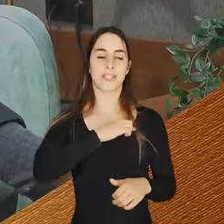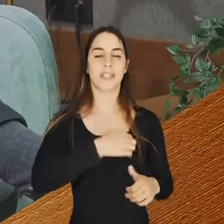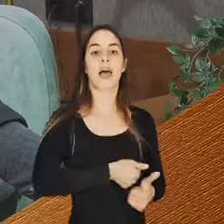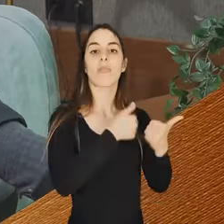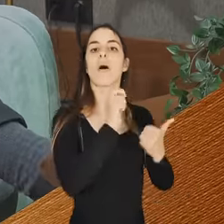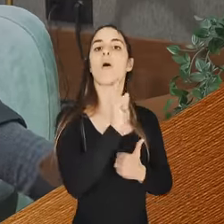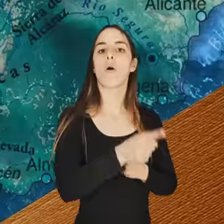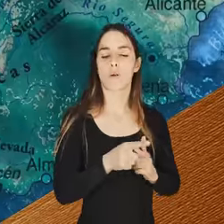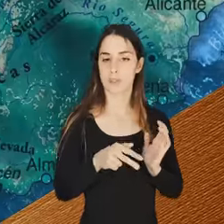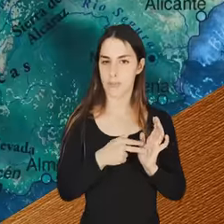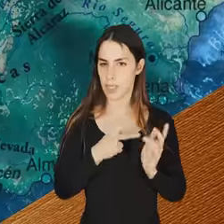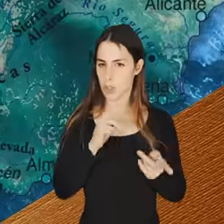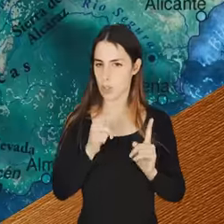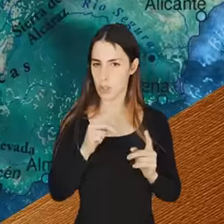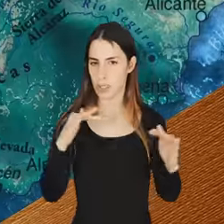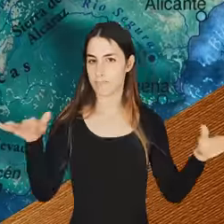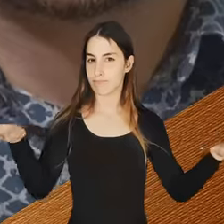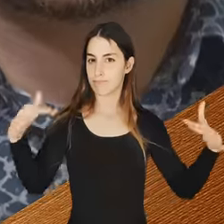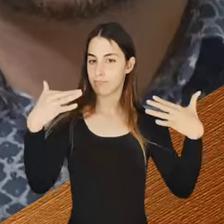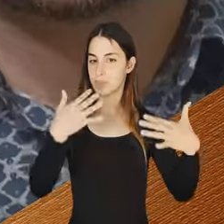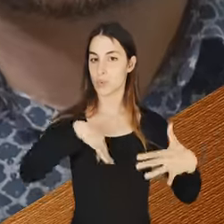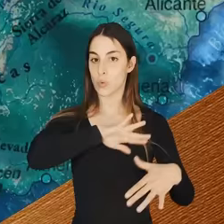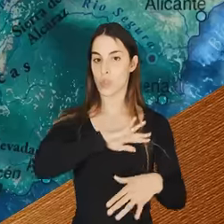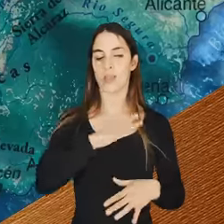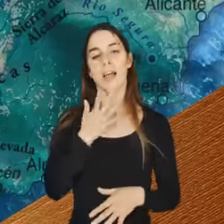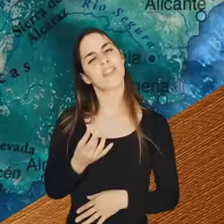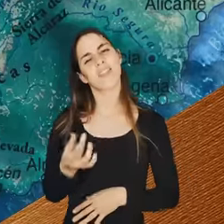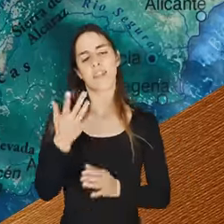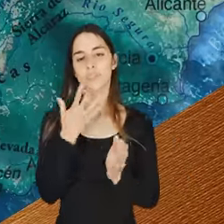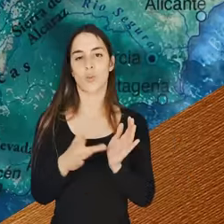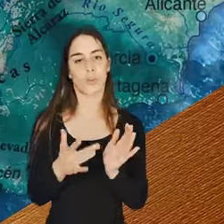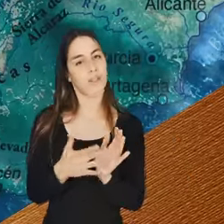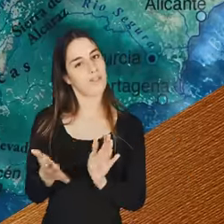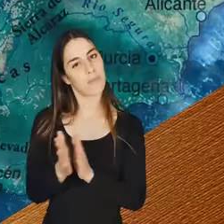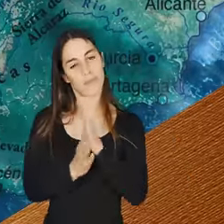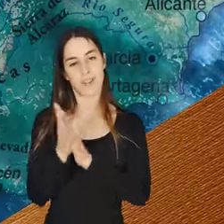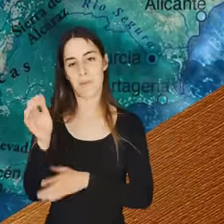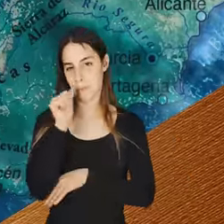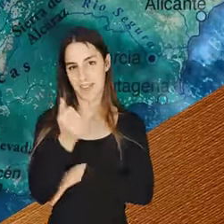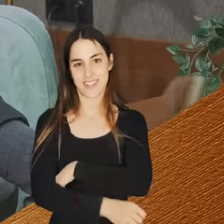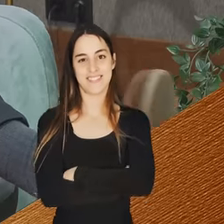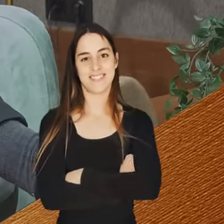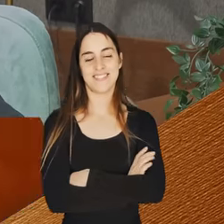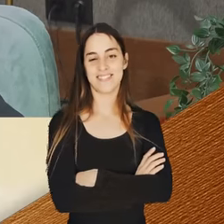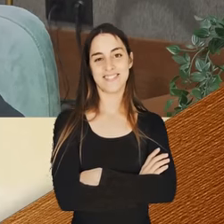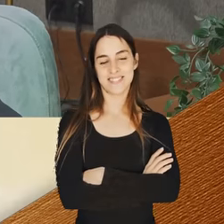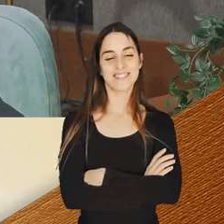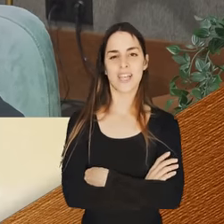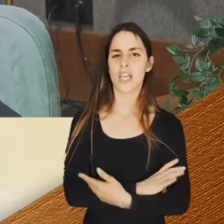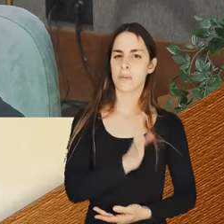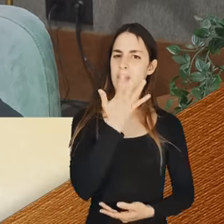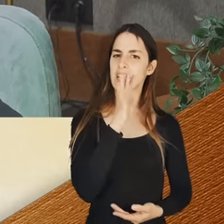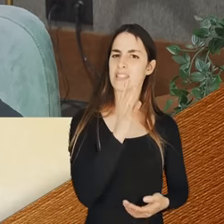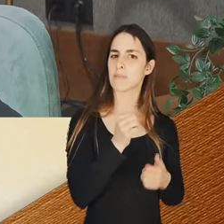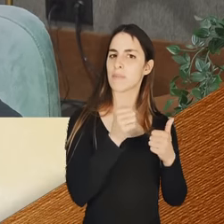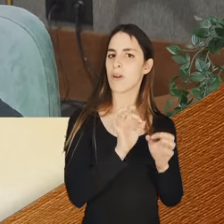esperam os nossos estudantes? Que larguem os livros e que vão aproveitar e beber. Não me parece um bom